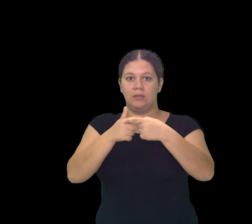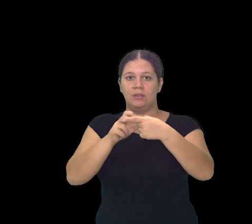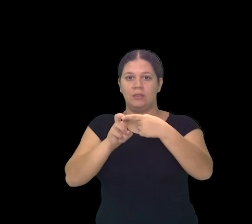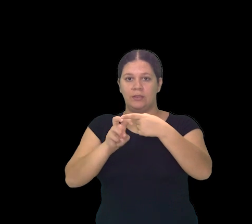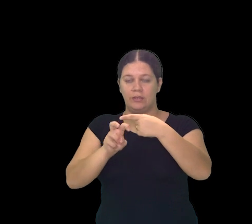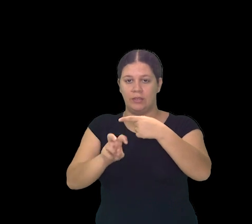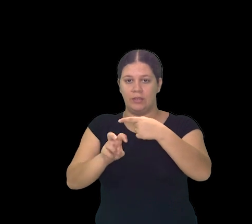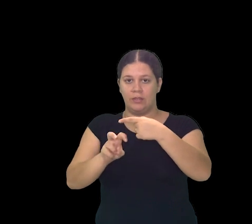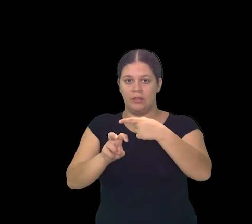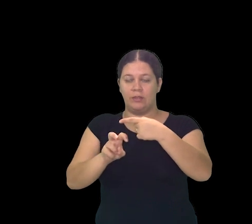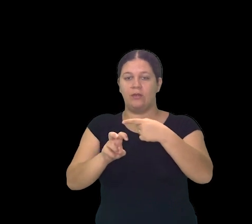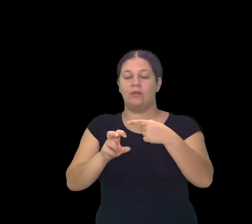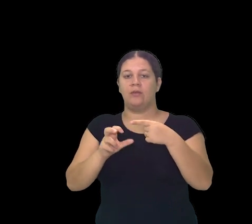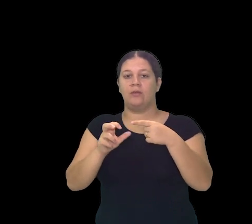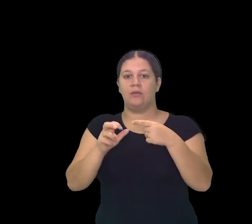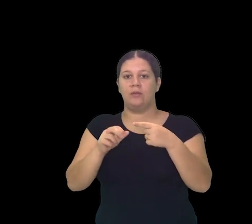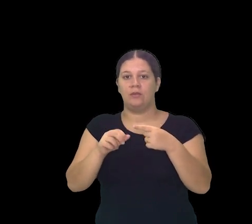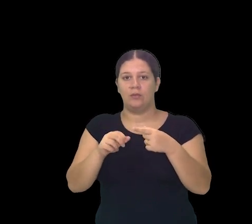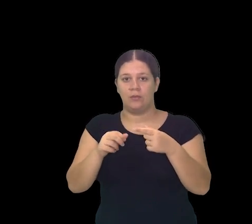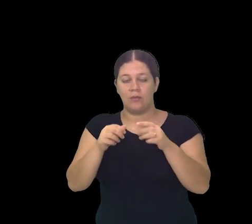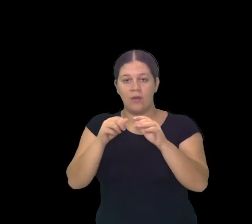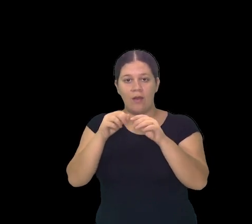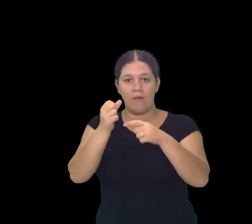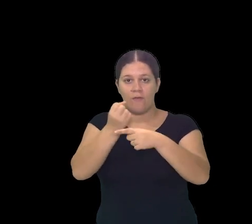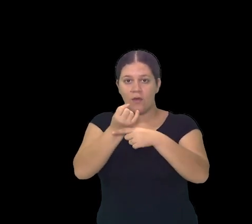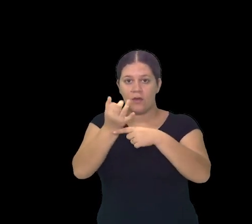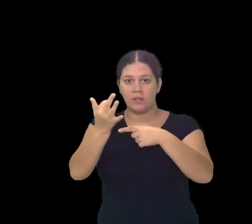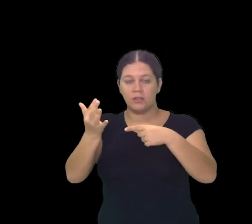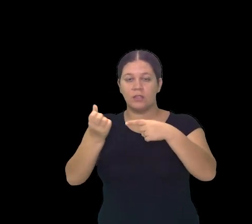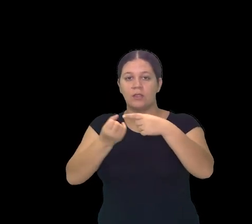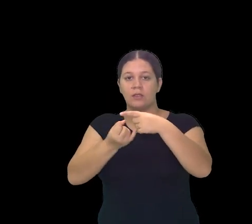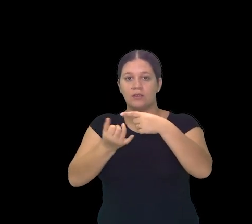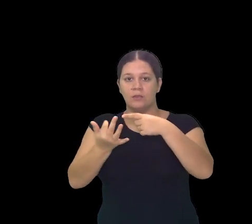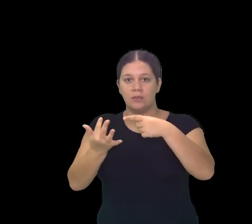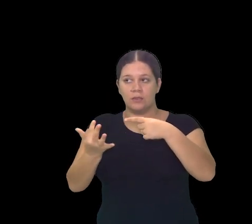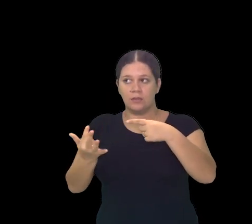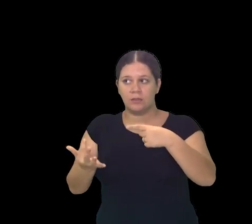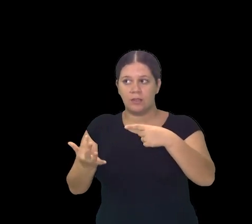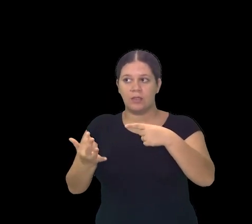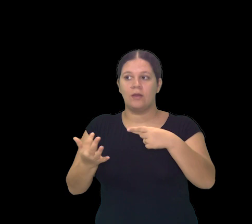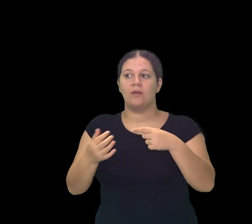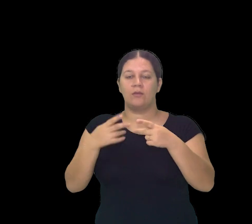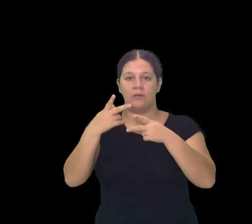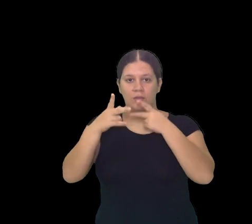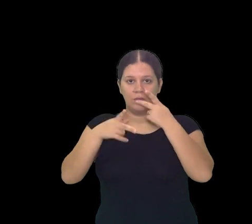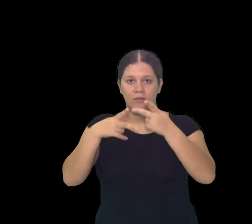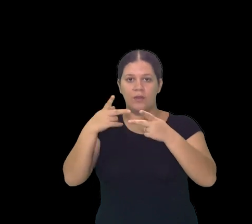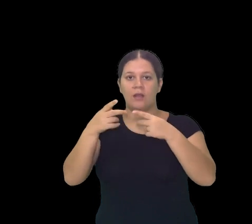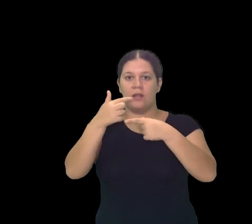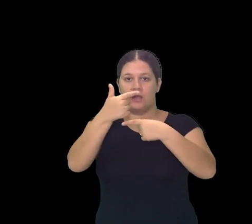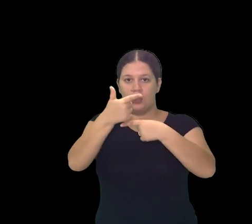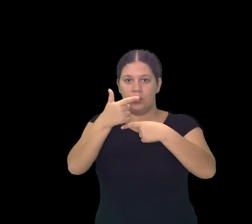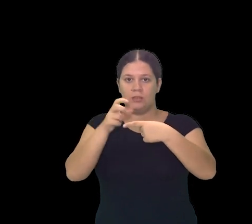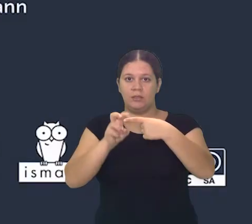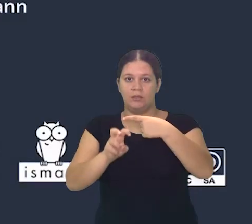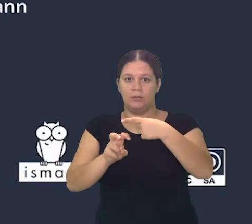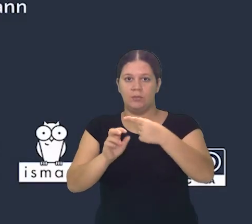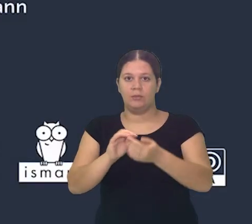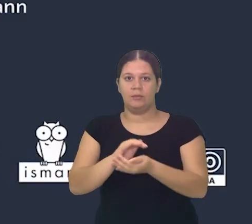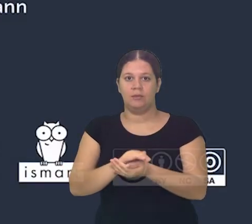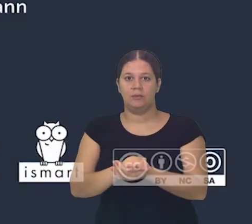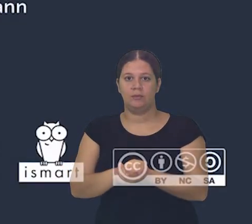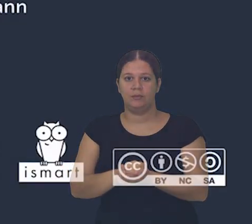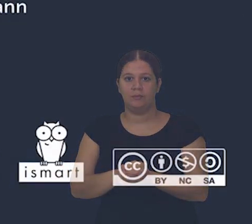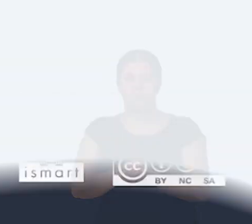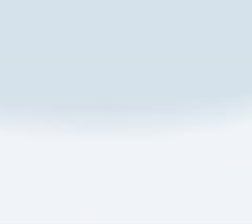são frações equivalentes. Se quiser dizer que a fração disso está coberta em forma de fração irredutível, dá para falar que é 2/5.